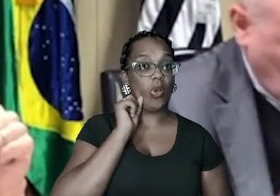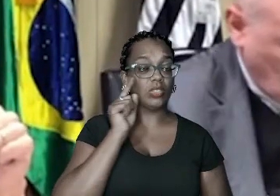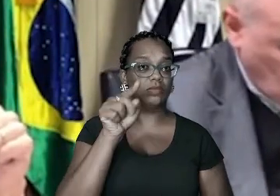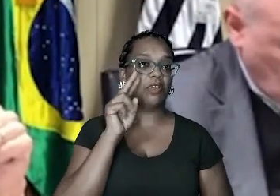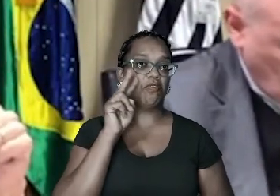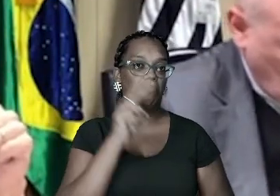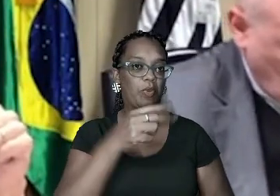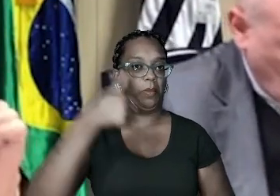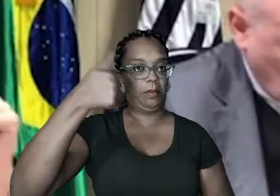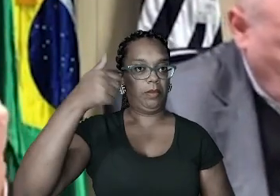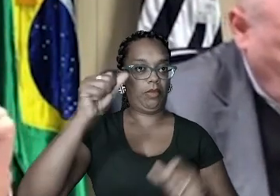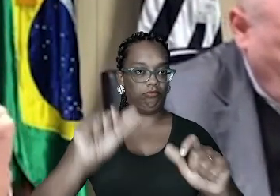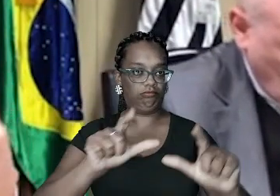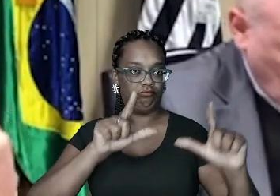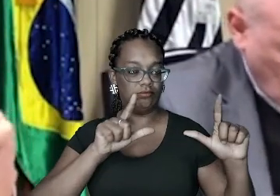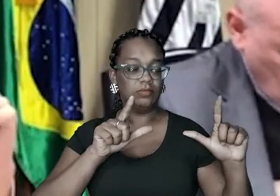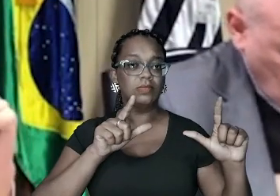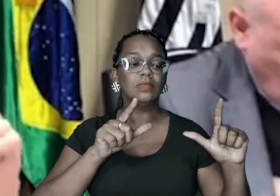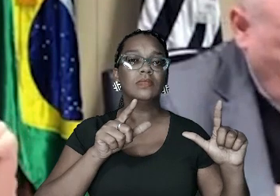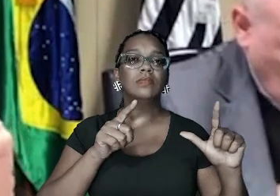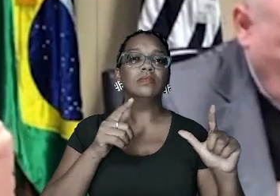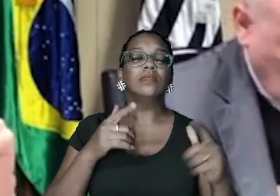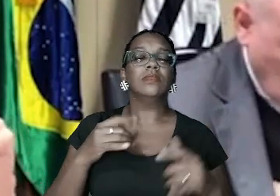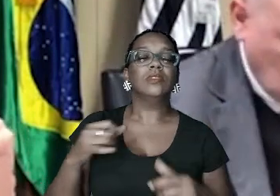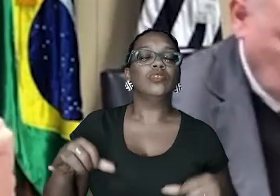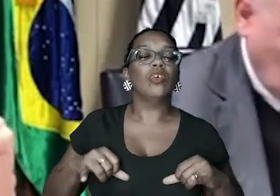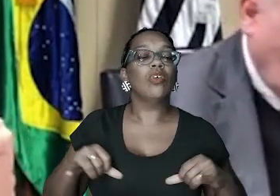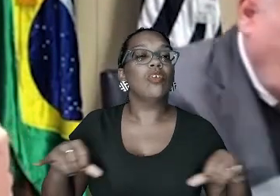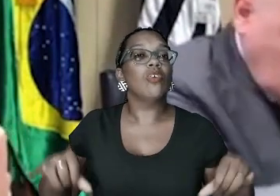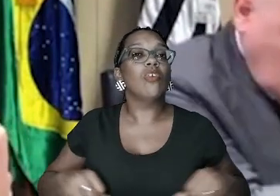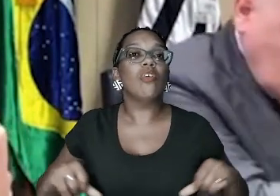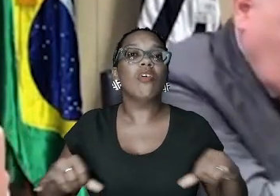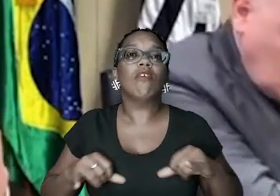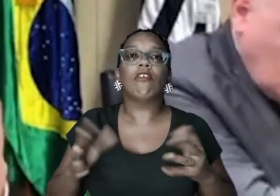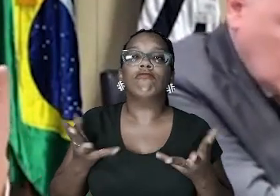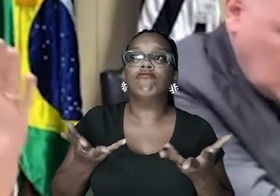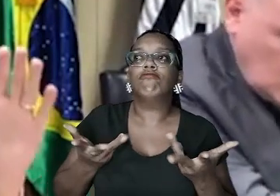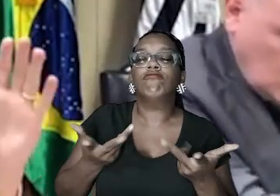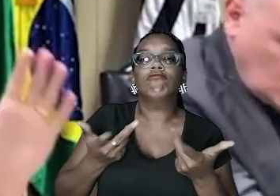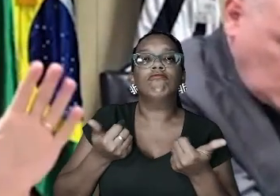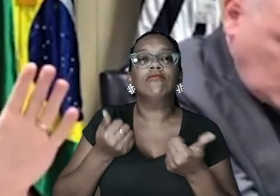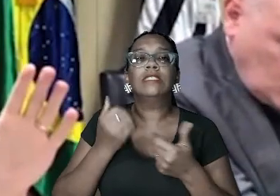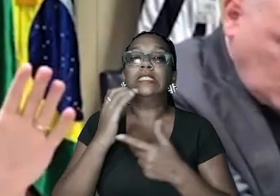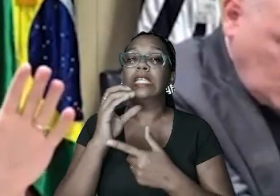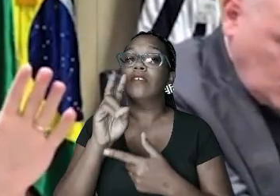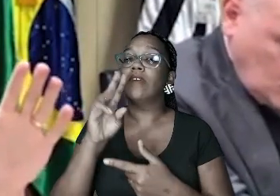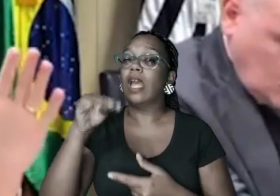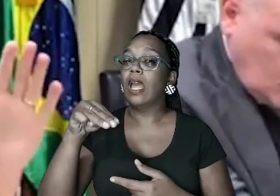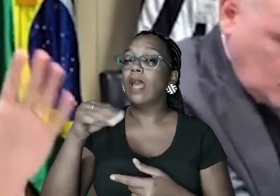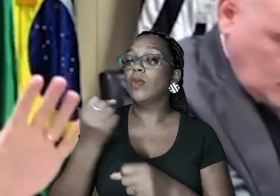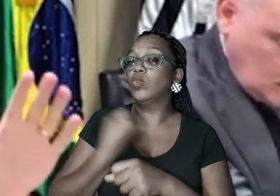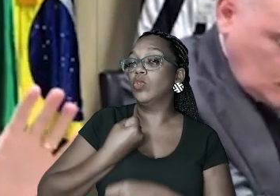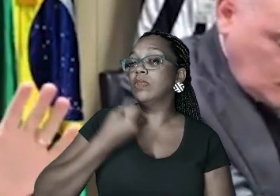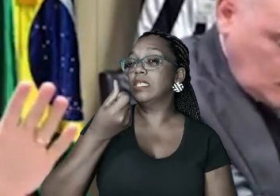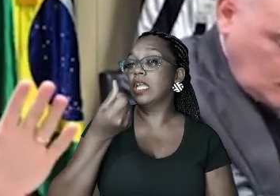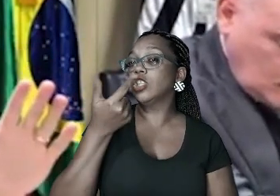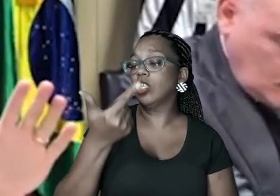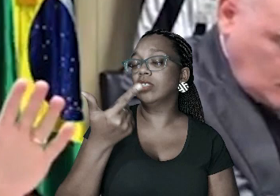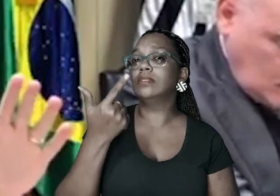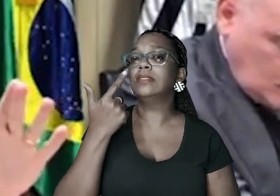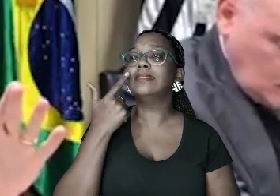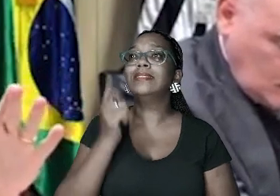reviravoltas teóricas ontem vocês também viram no primeiro painel que as dores e as delícias da resolução